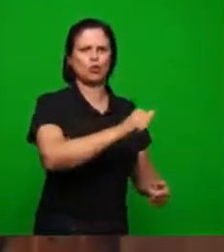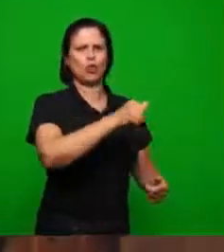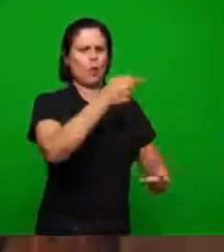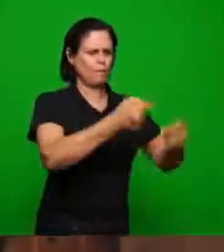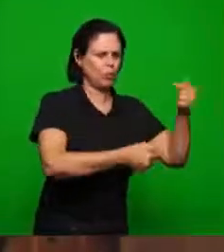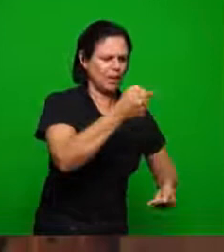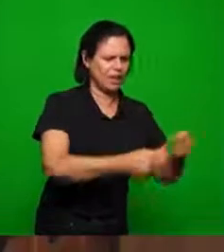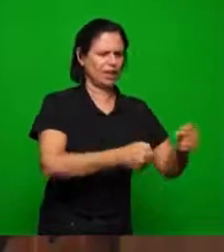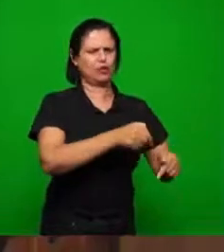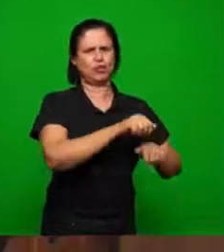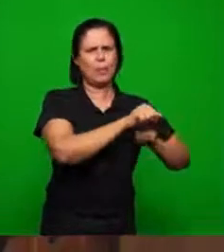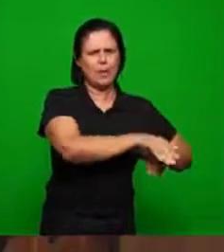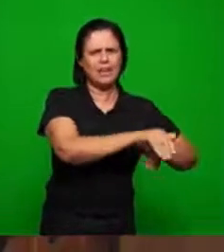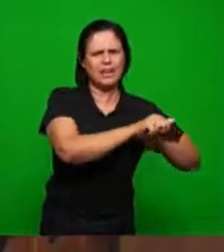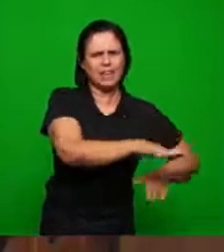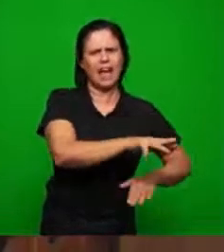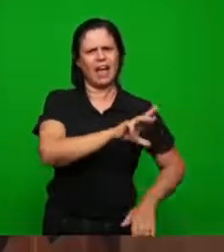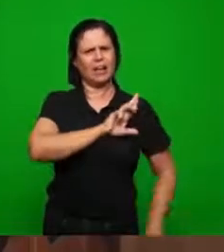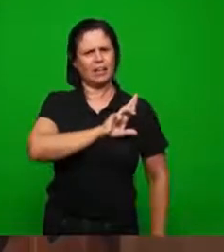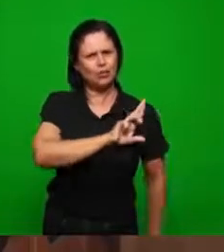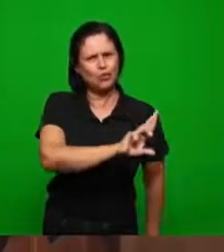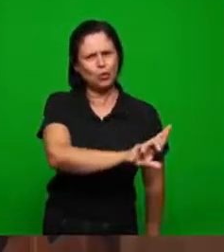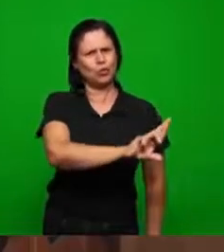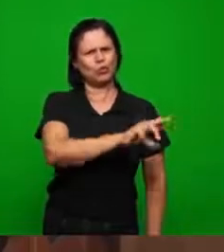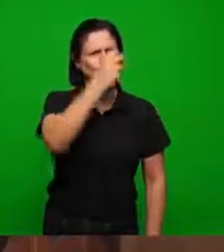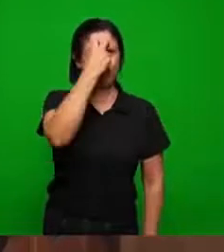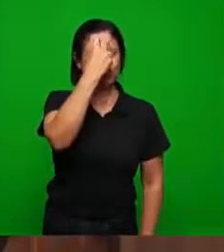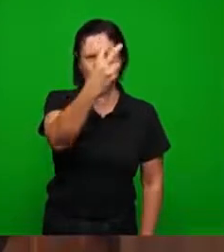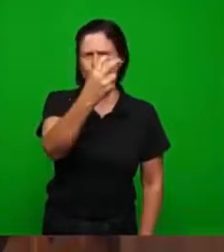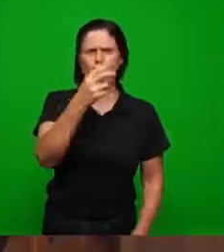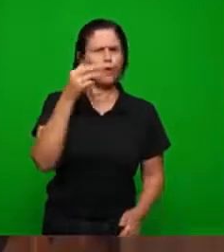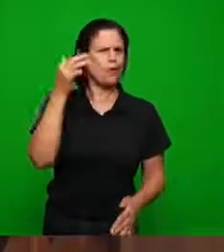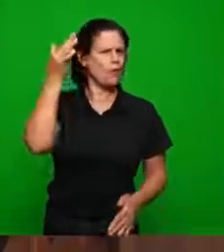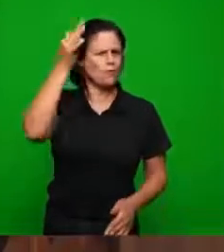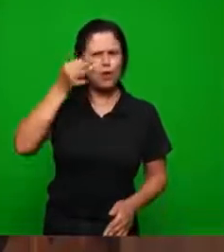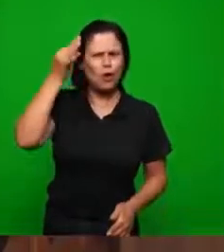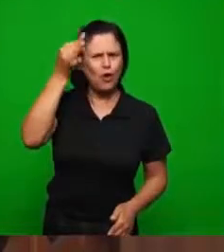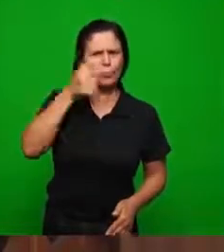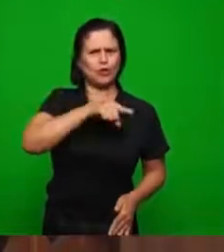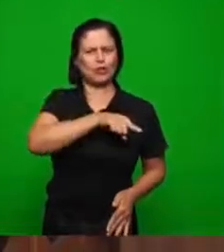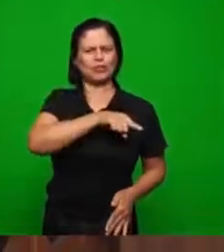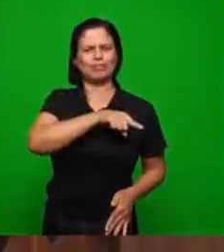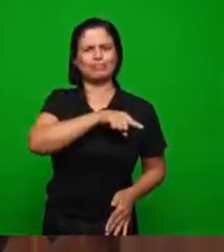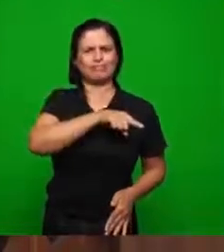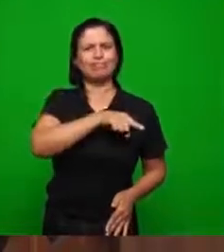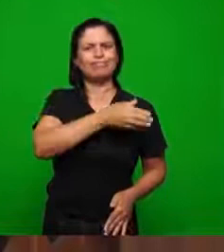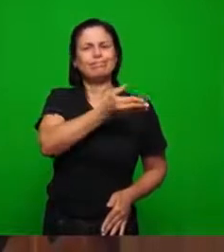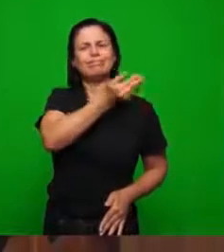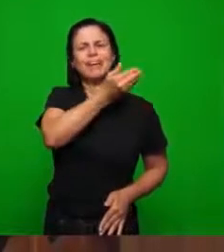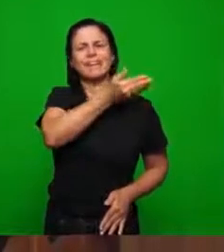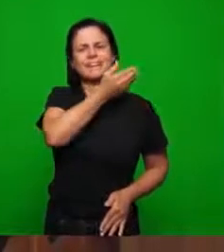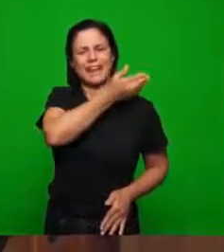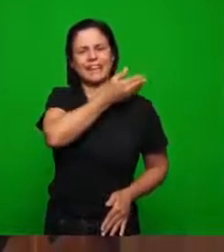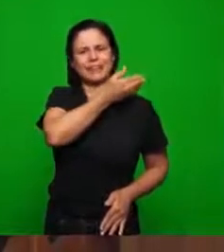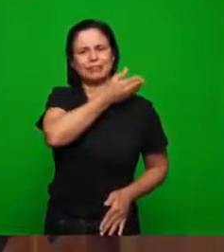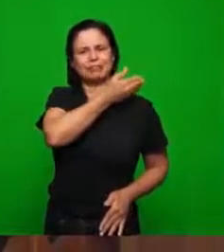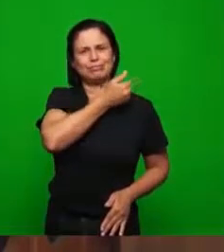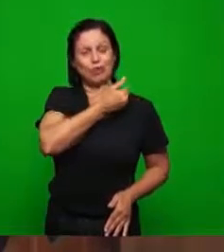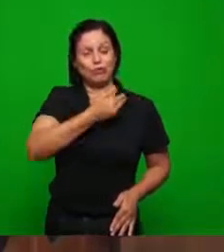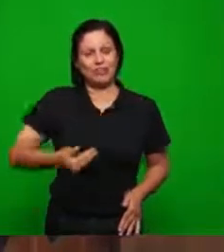militar, religioso, cultural, filosófico, o mundo que estava sendo